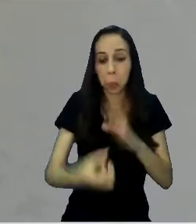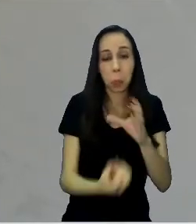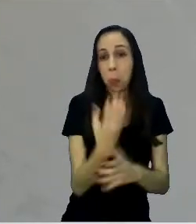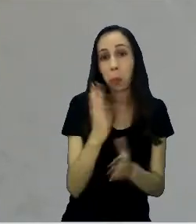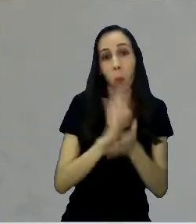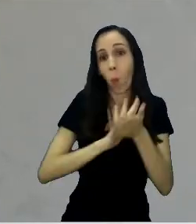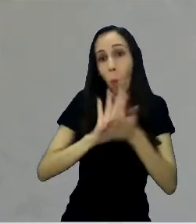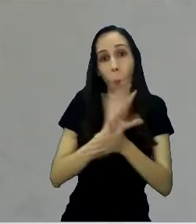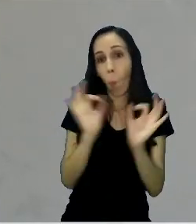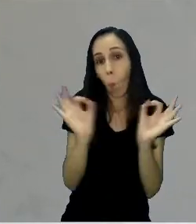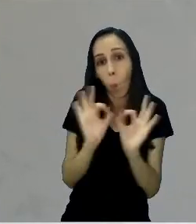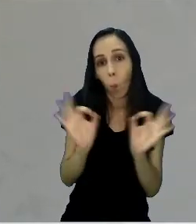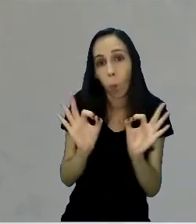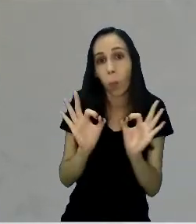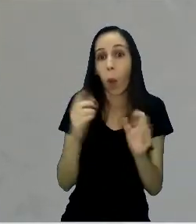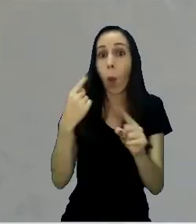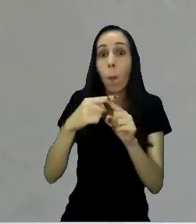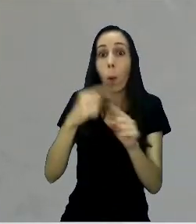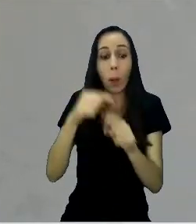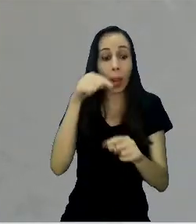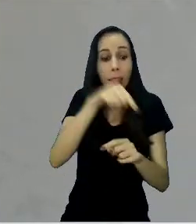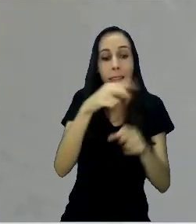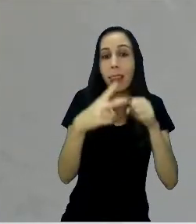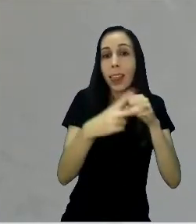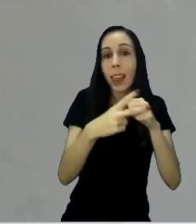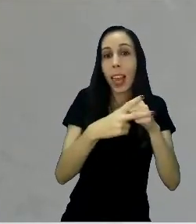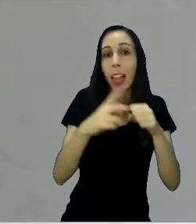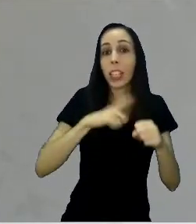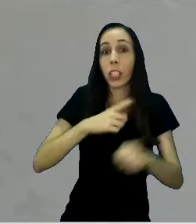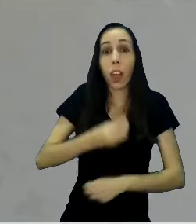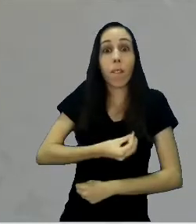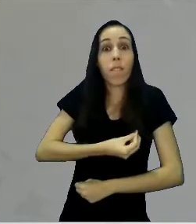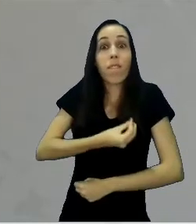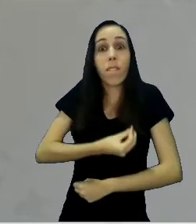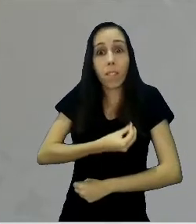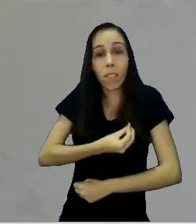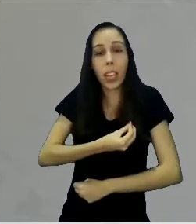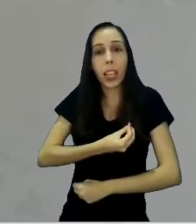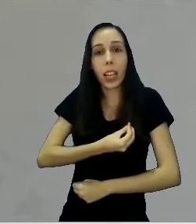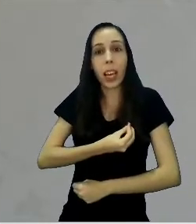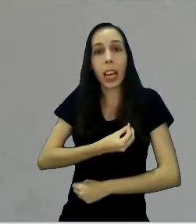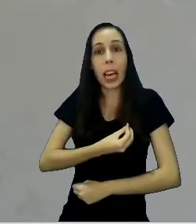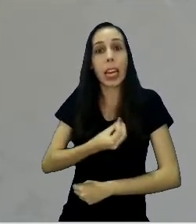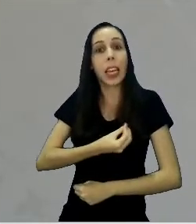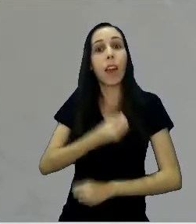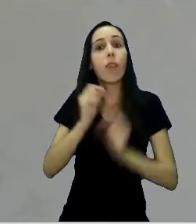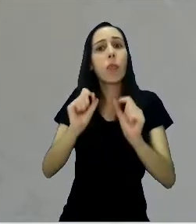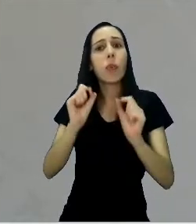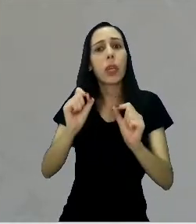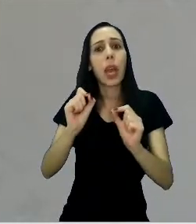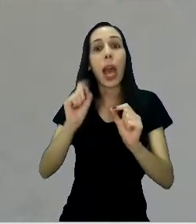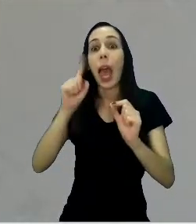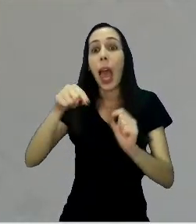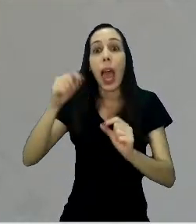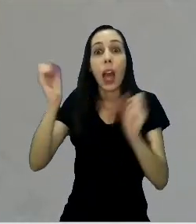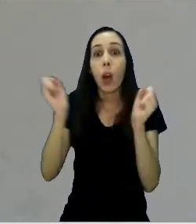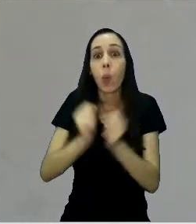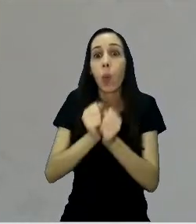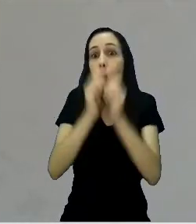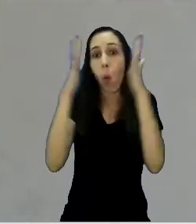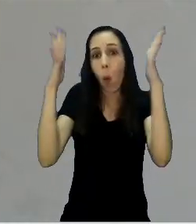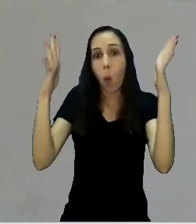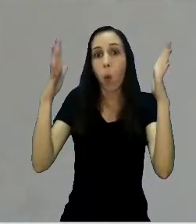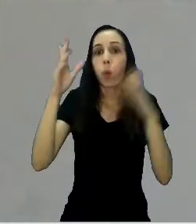foi feito. Nele havia vida, e a vida era a luz dos